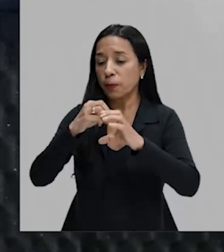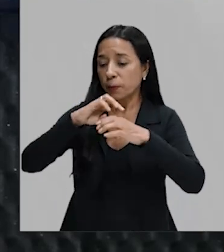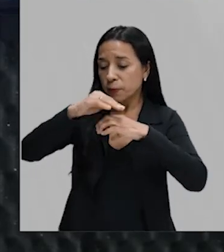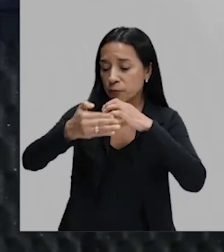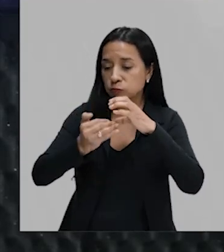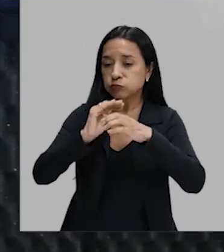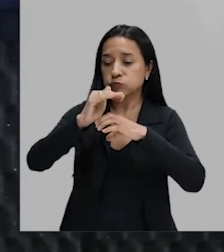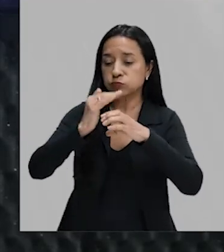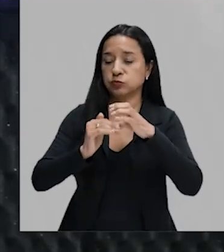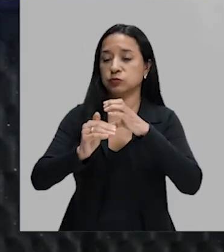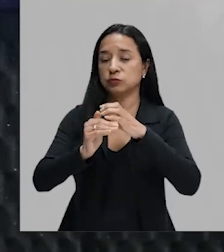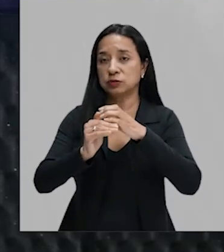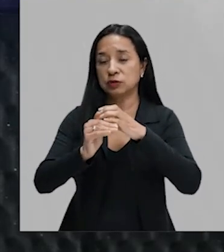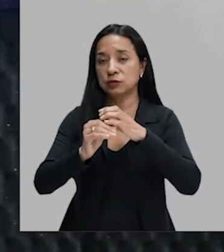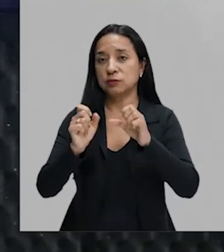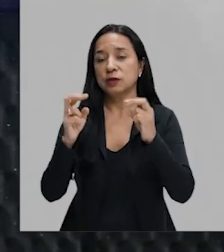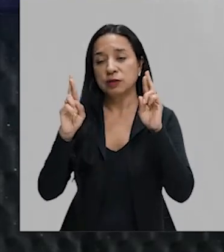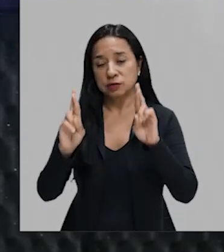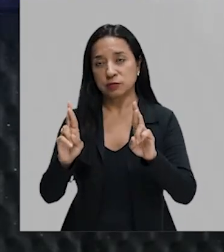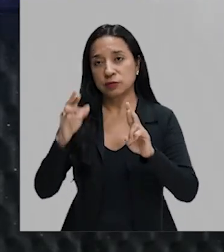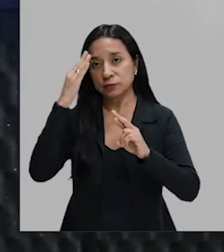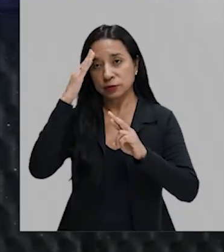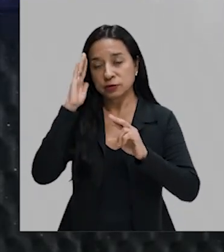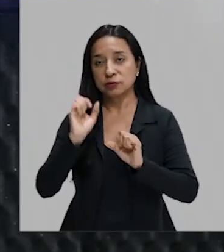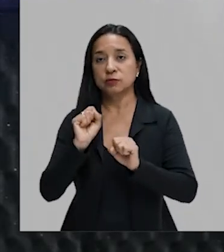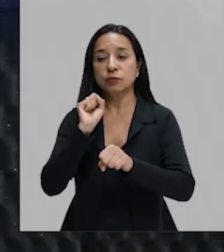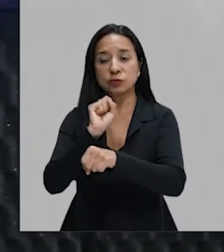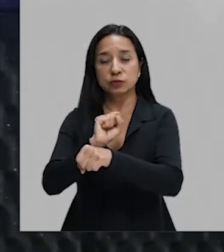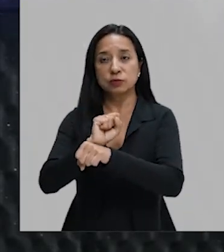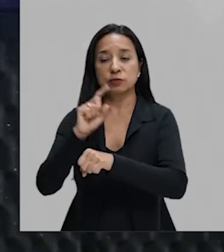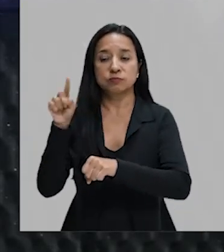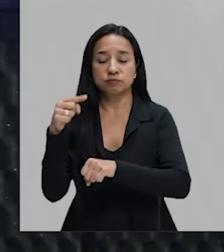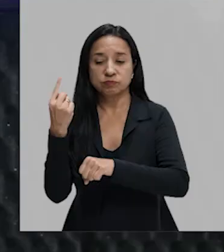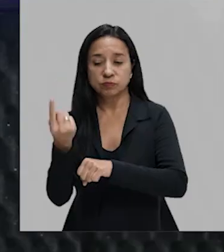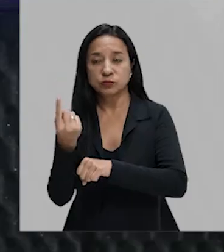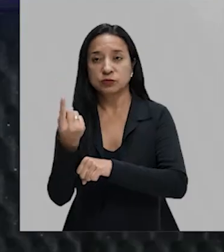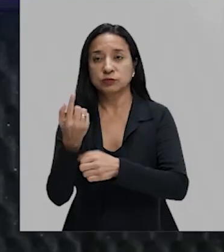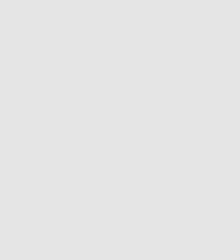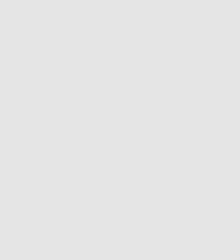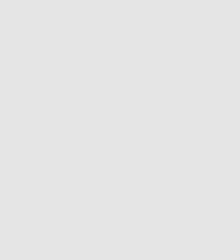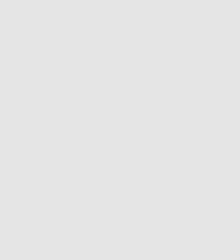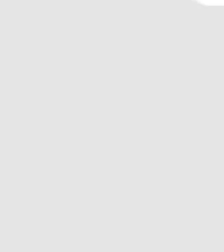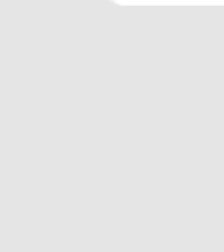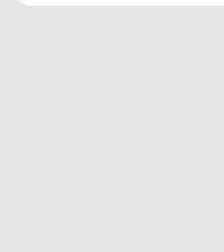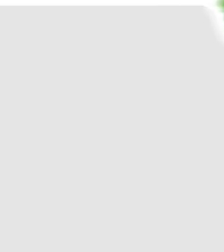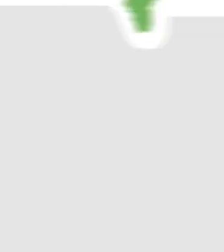celular, transporte ativo. Espero que vocês tenham entendido. Aguardo vocês na próxima aula. Tchau, tchau.